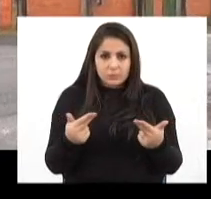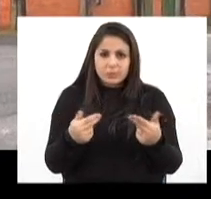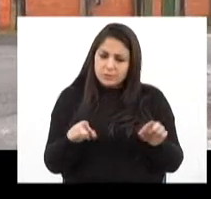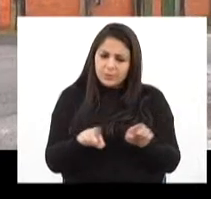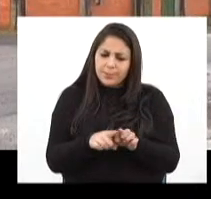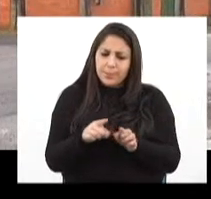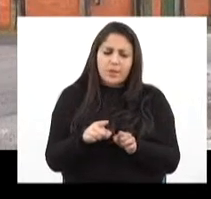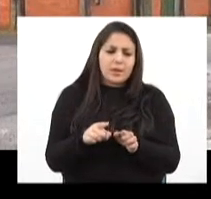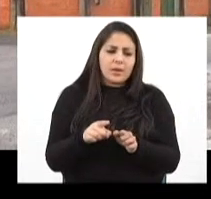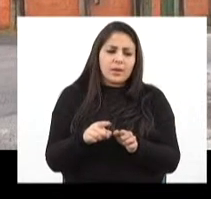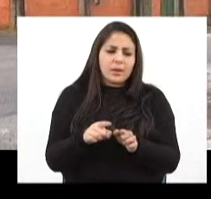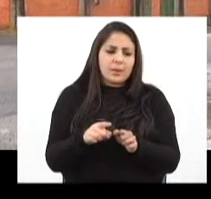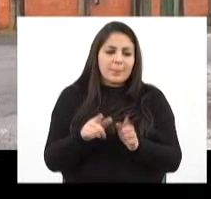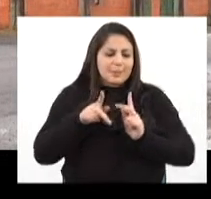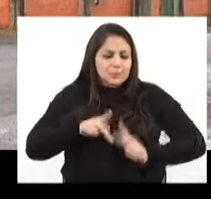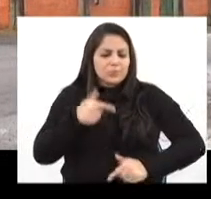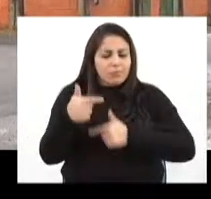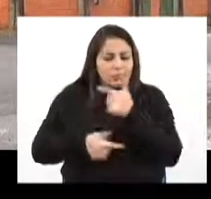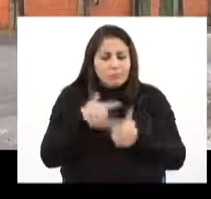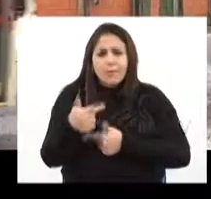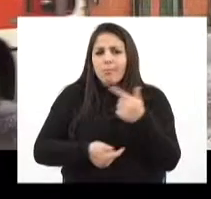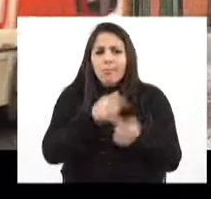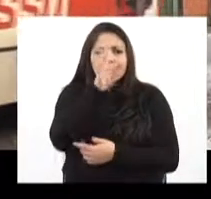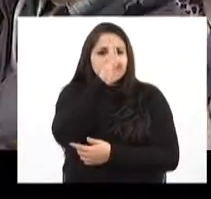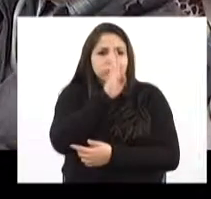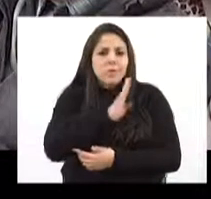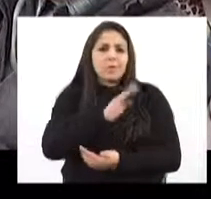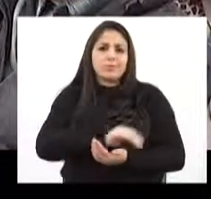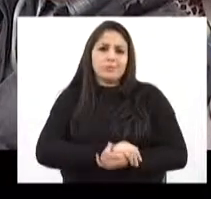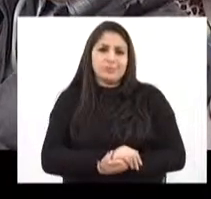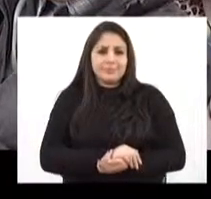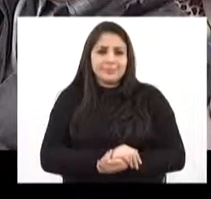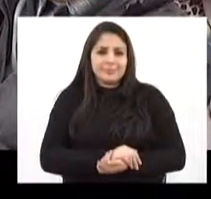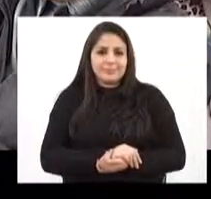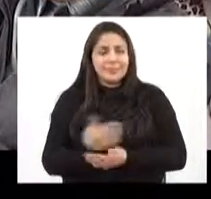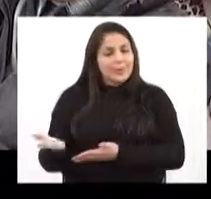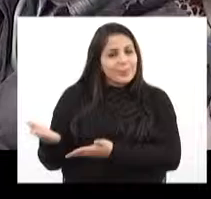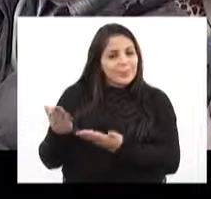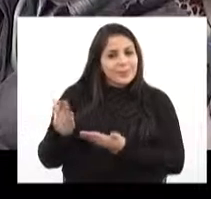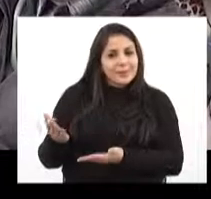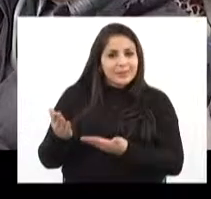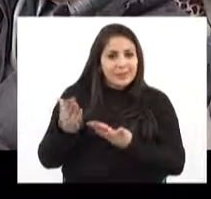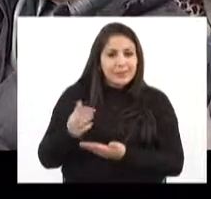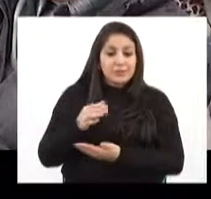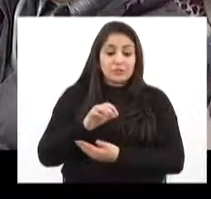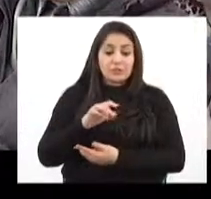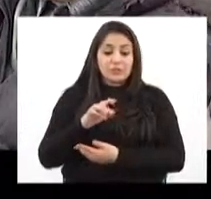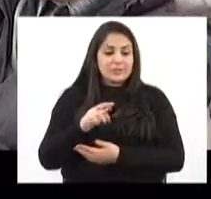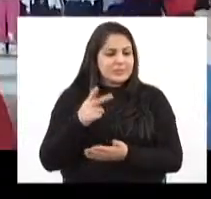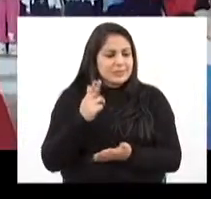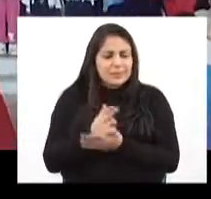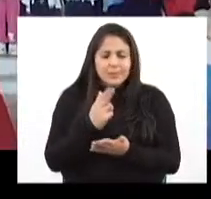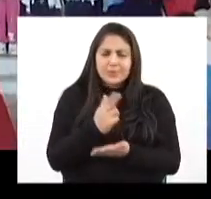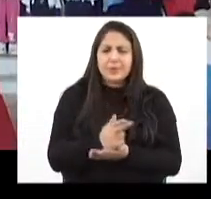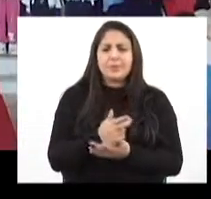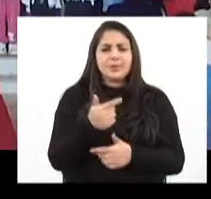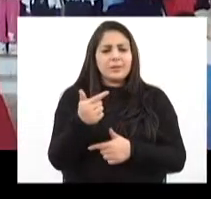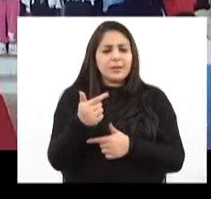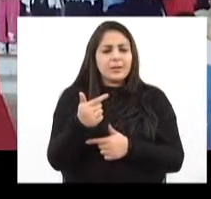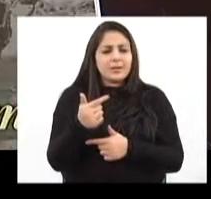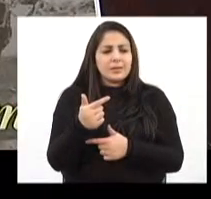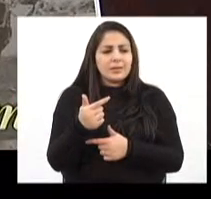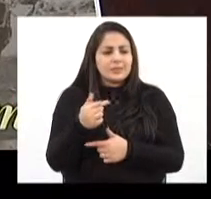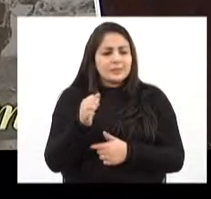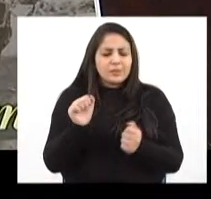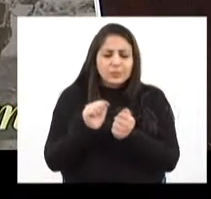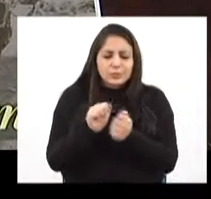que trabalham gratuitamente, isso que é o mais importante. O homenageado dedicou seus 92 anos para a religião